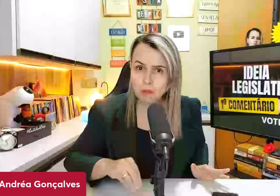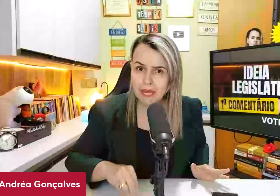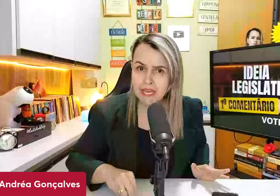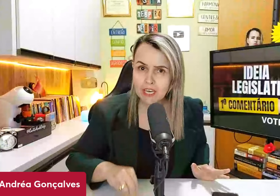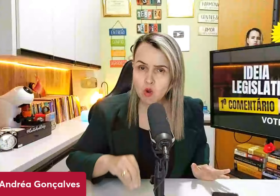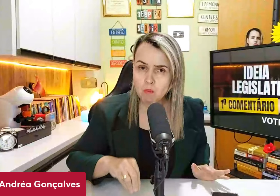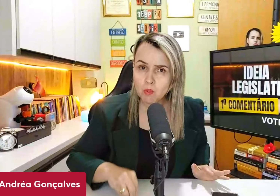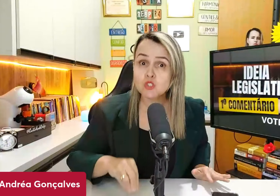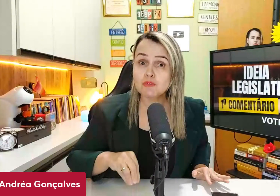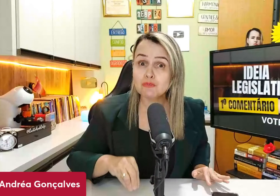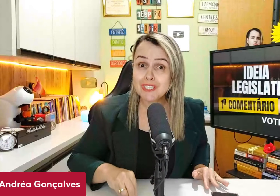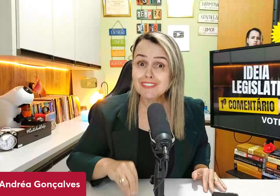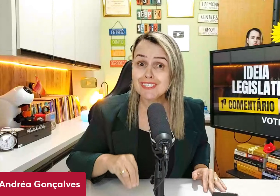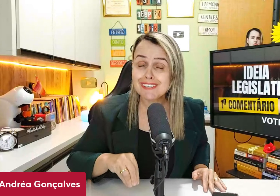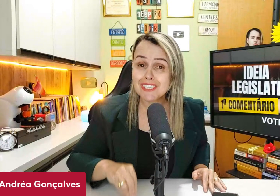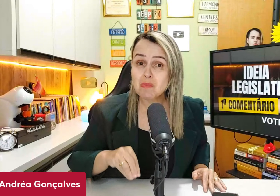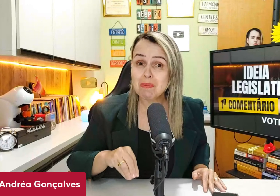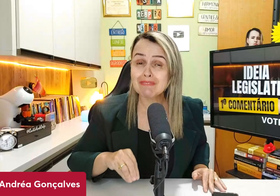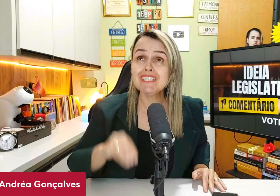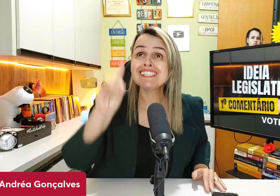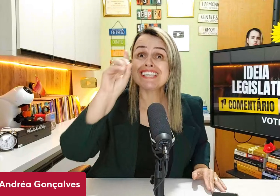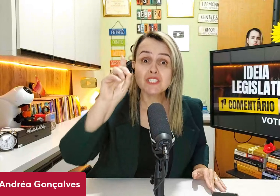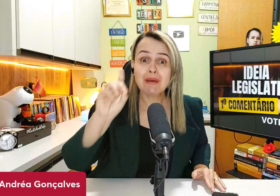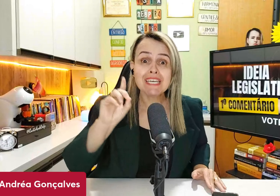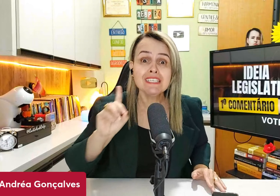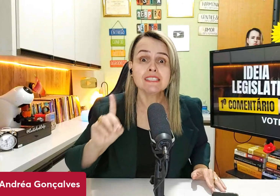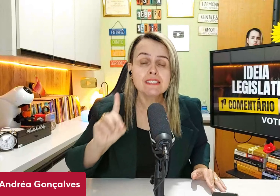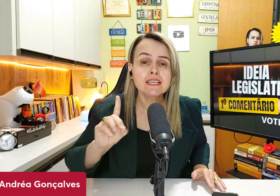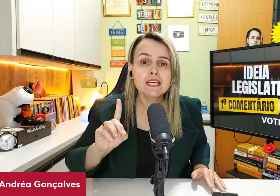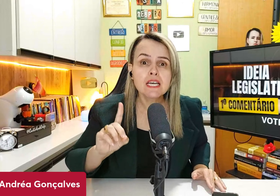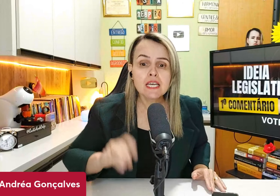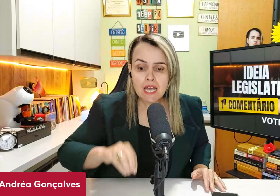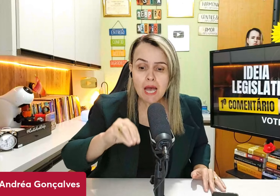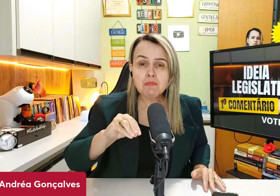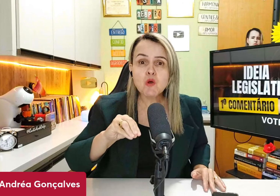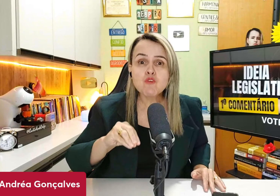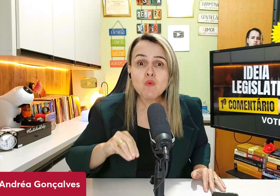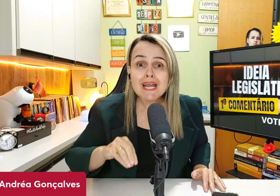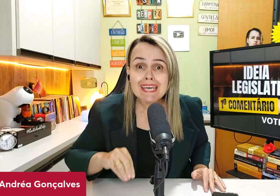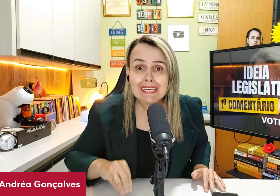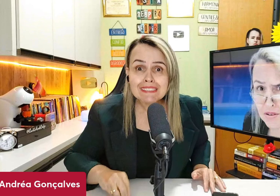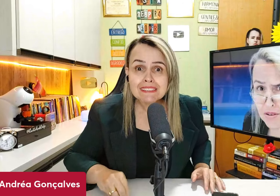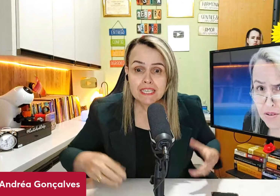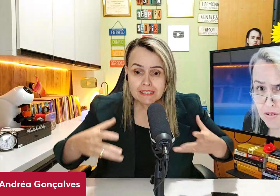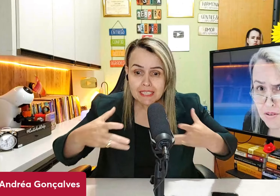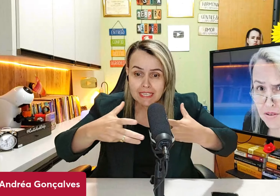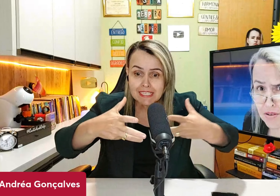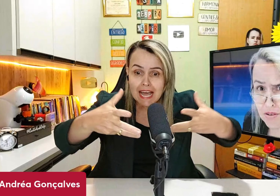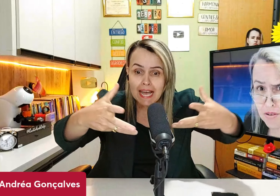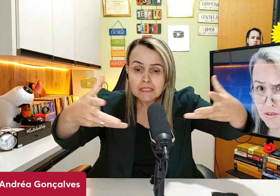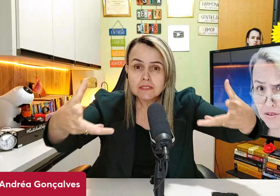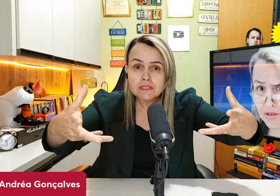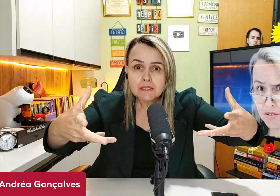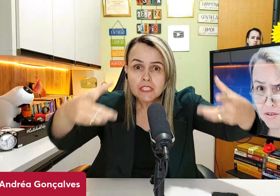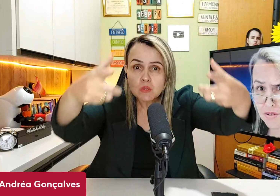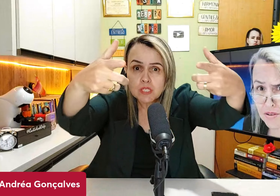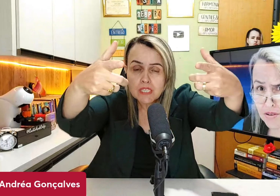união europeia que é composto de 25 27 países aprovou uma lei entre eles